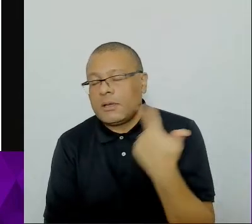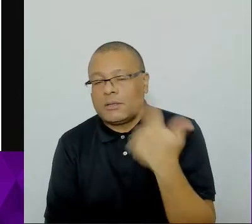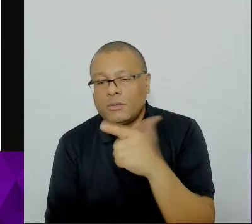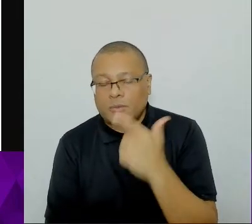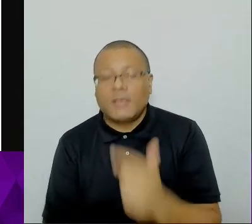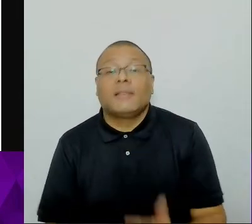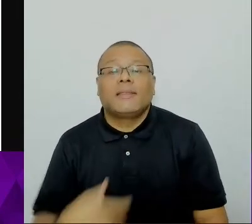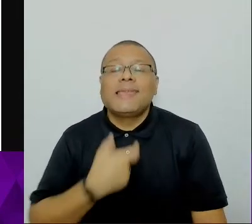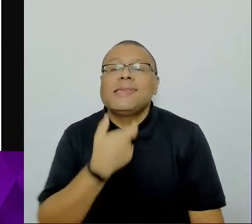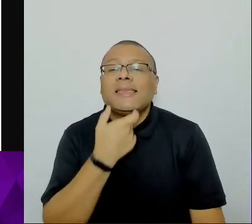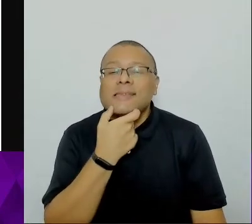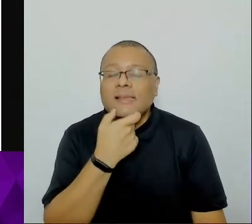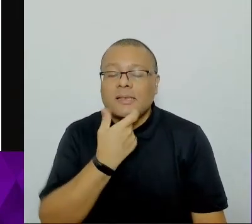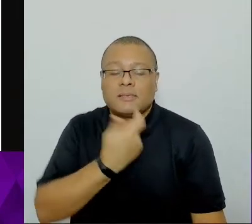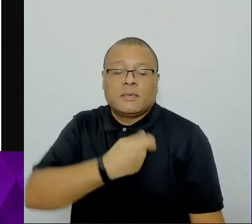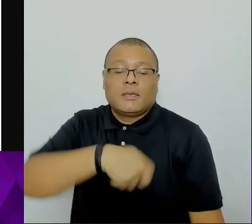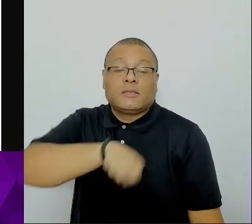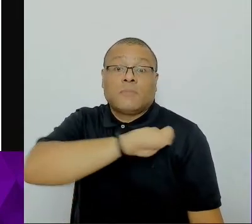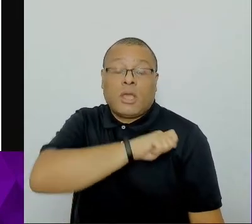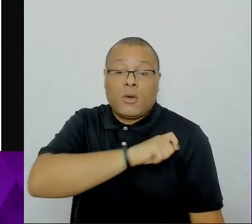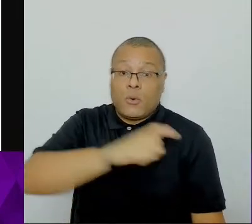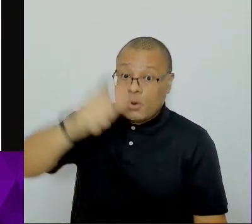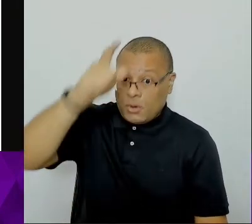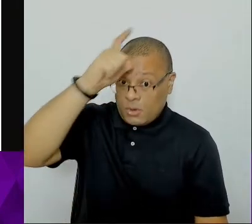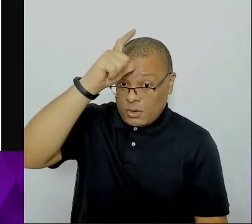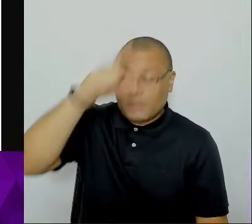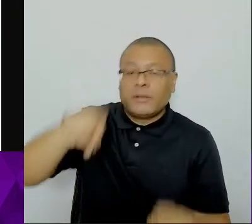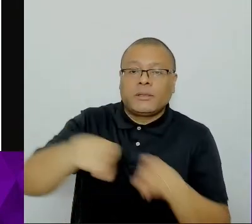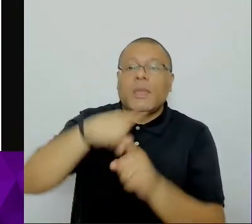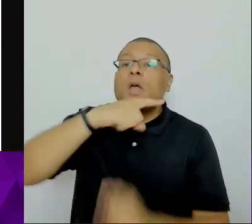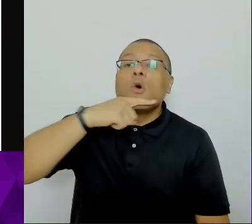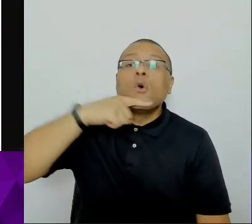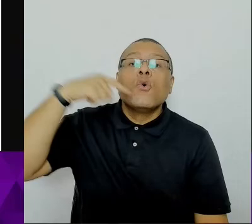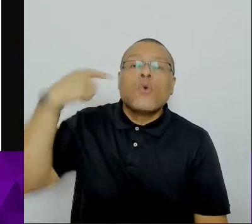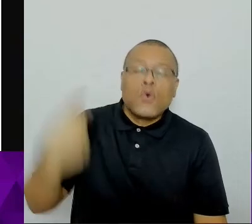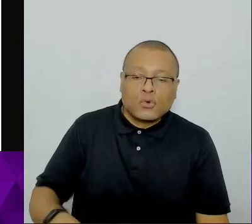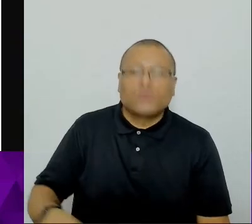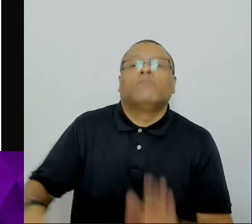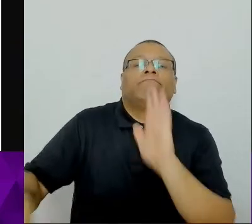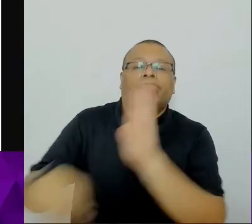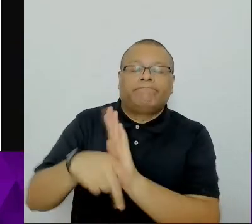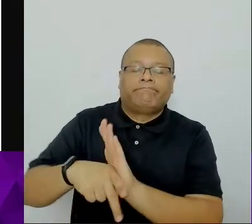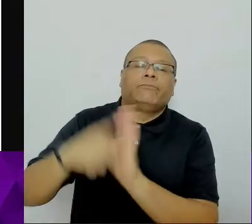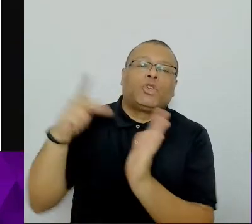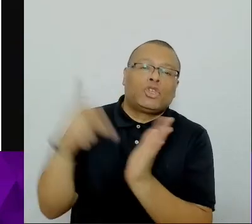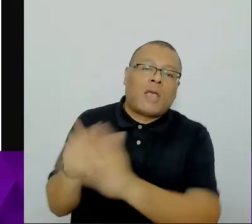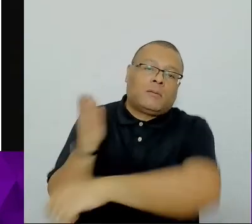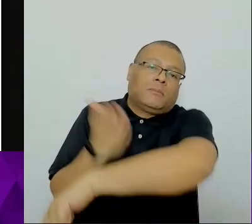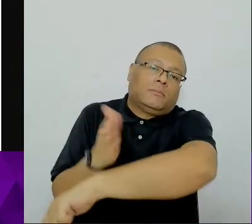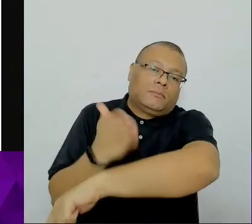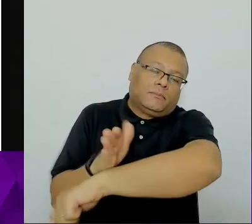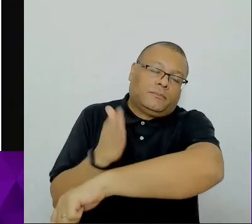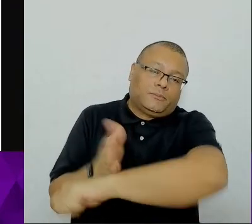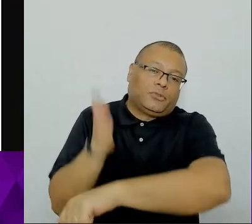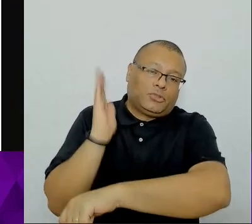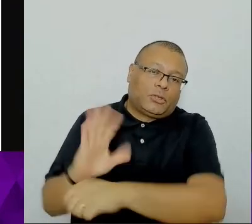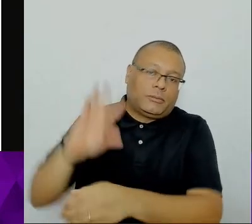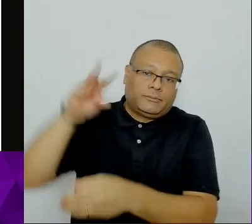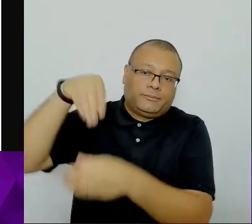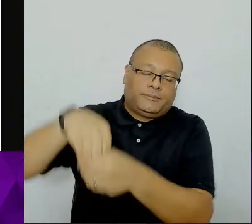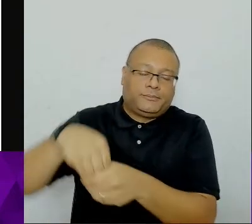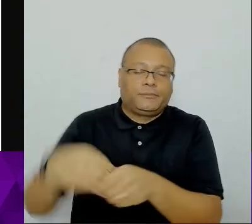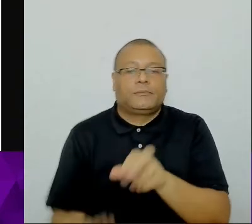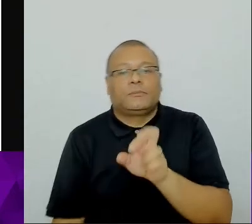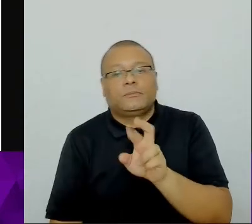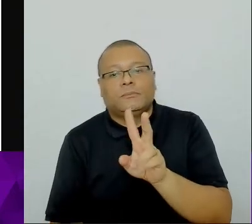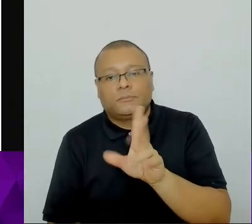alemão e o russo e como suporte nativo do Riva, né?